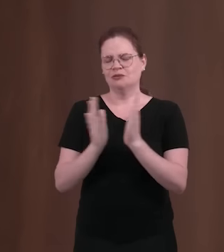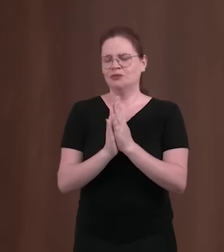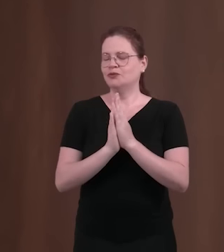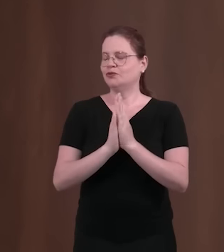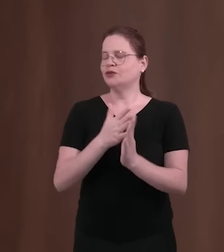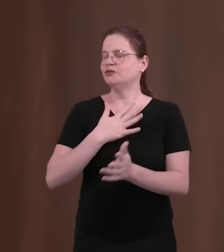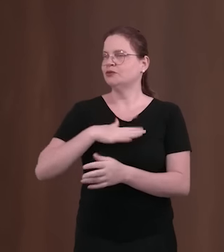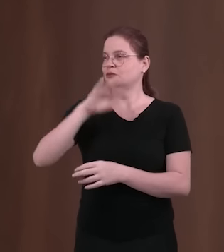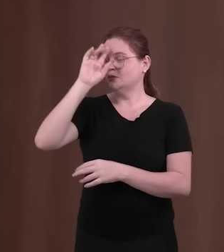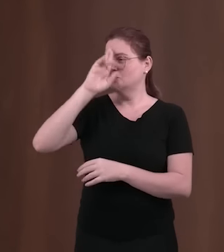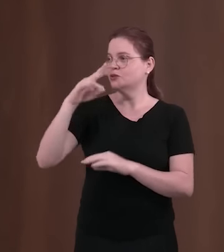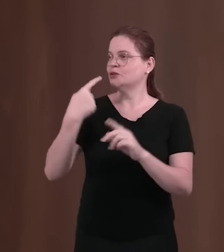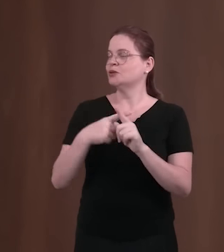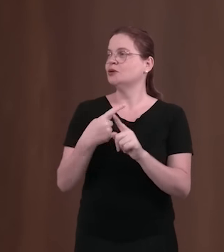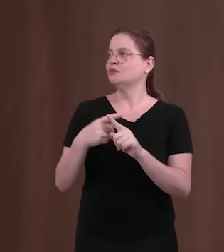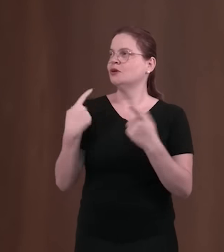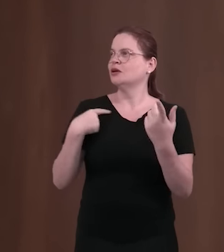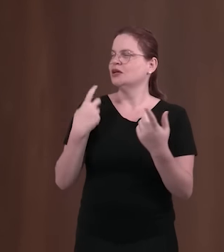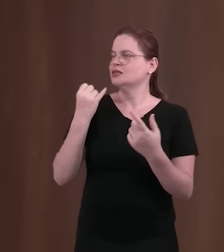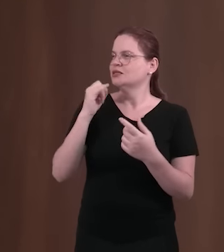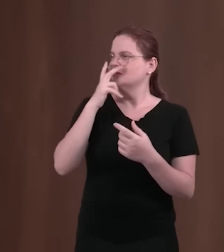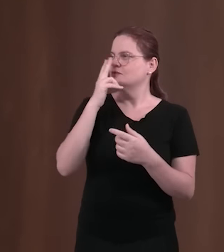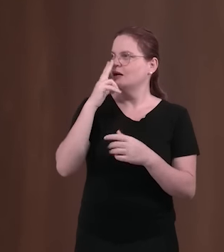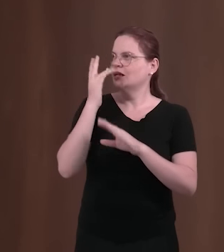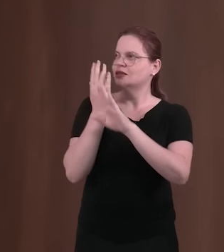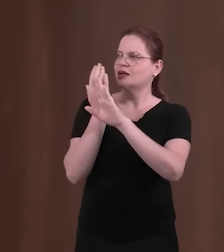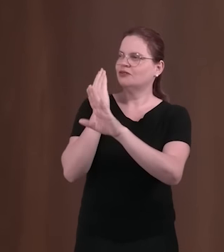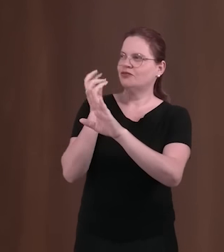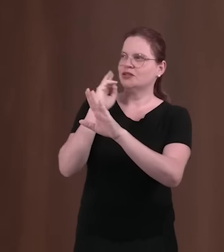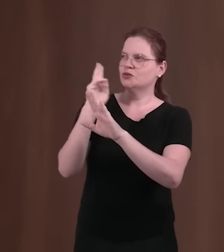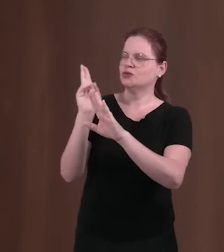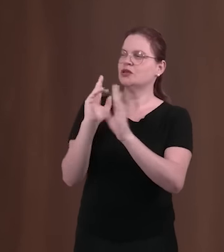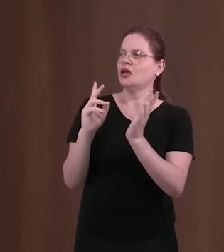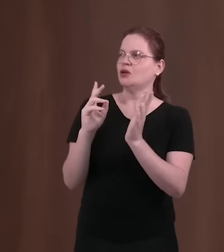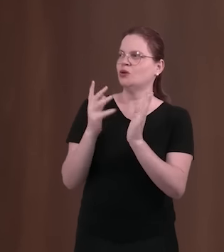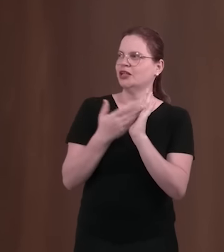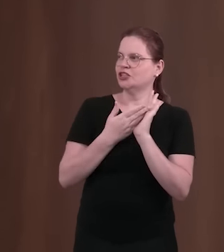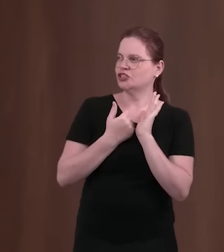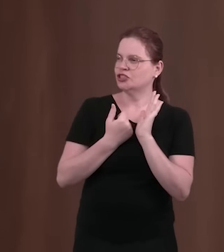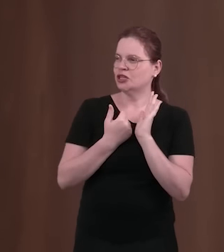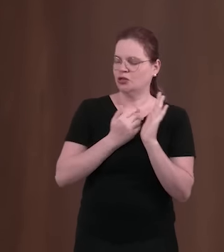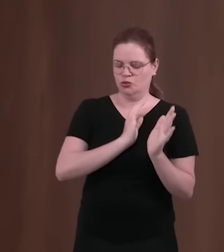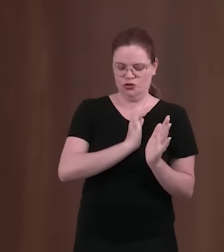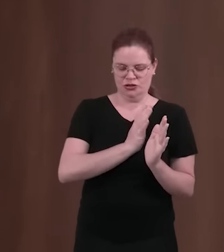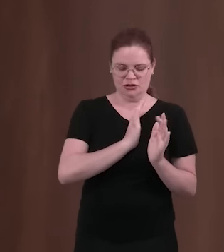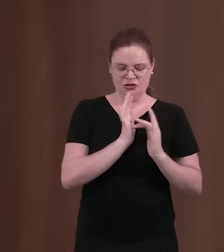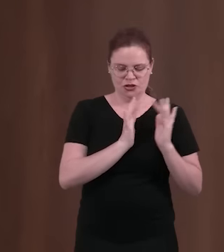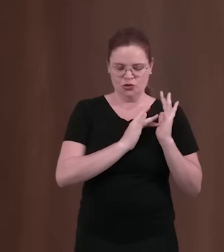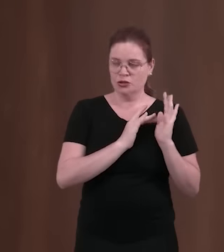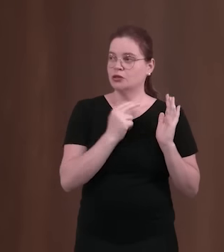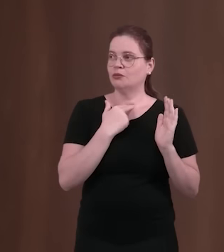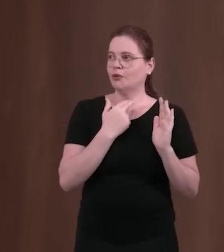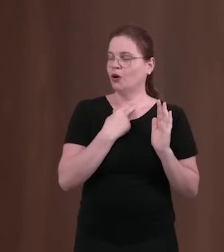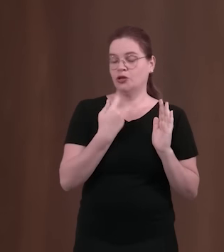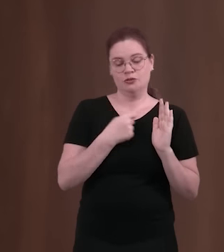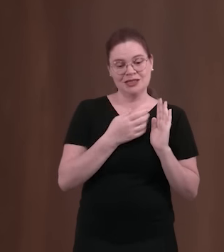do Senhor, que nos afasta do Senhor, que substitui o Senhor no nosso coração, isso é